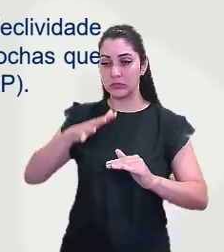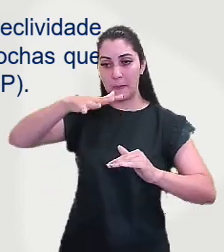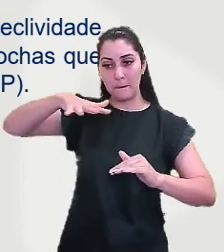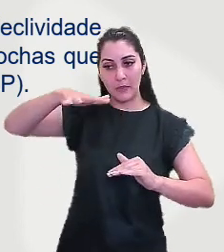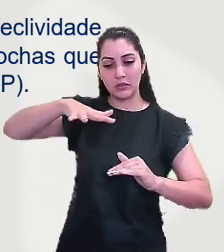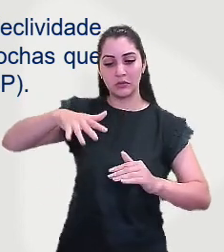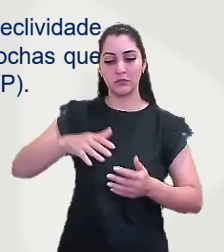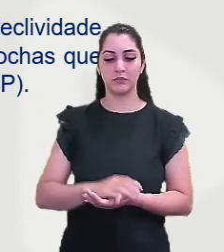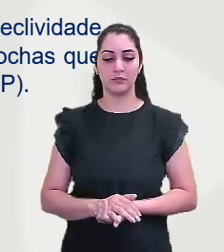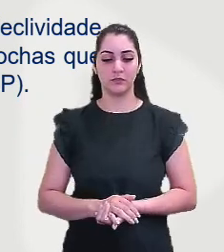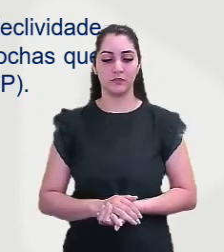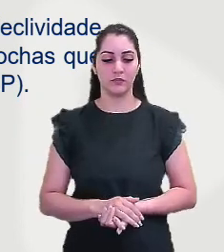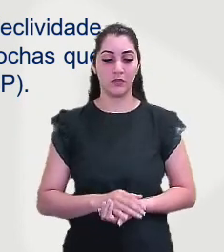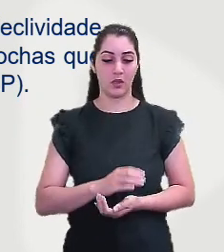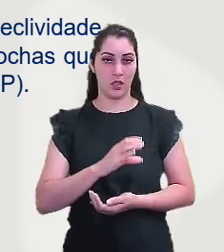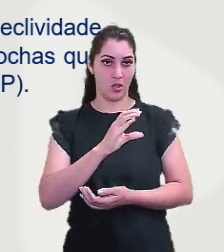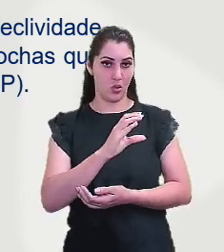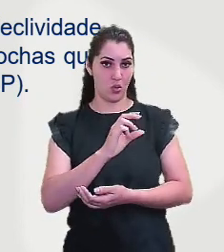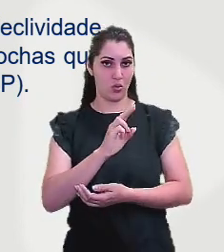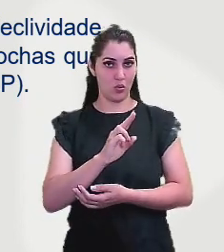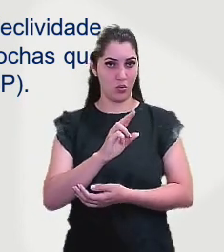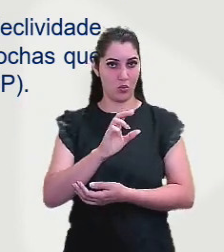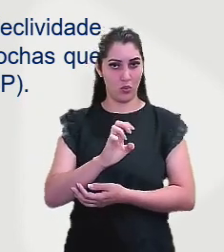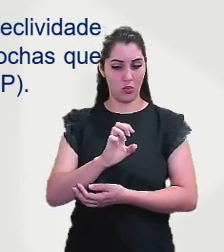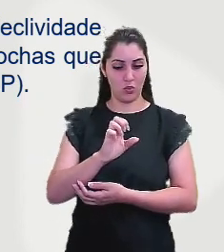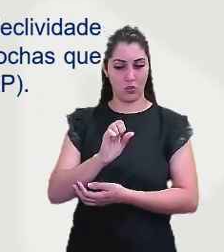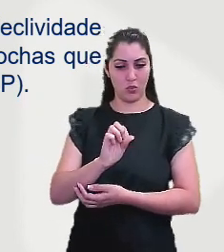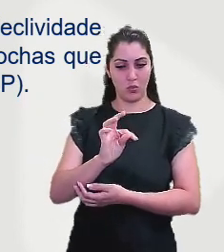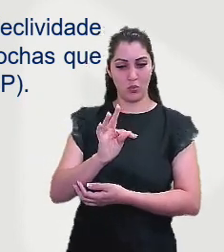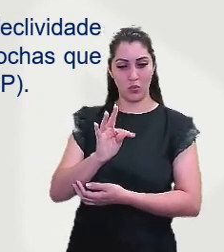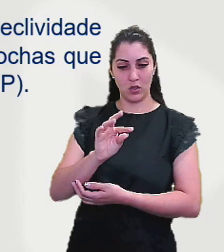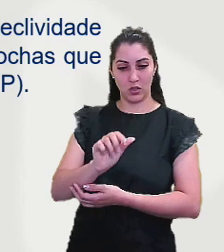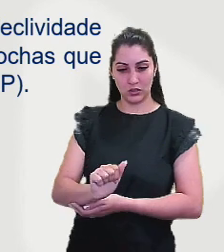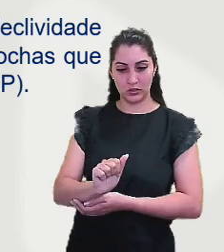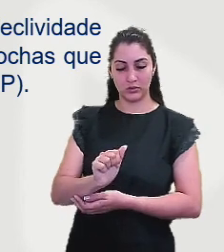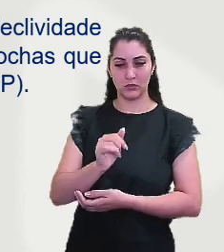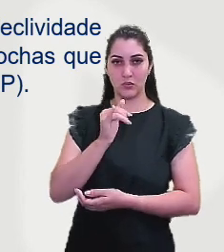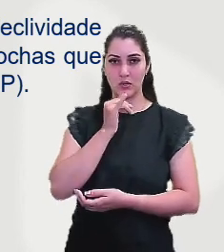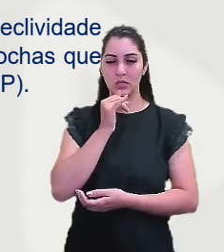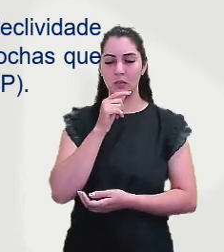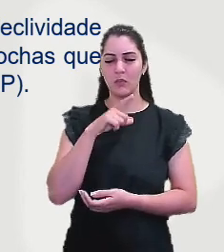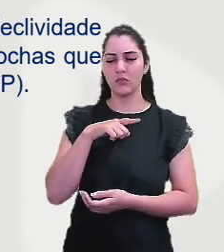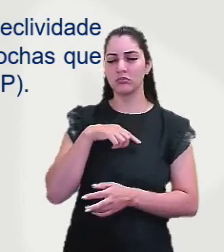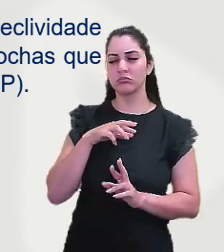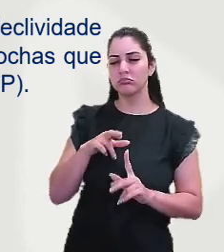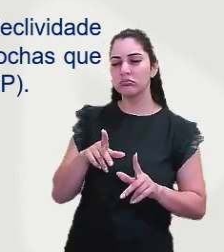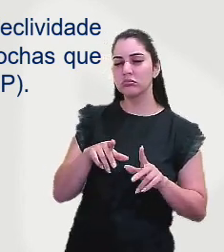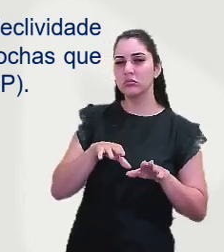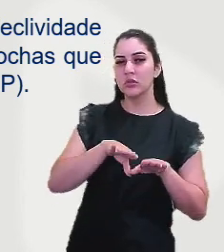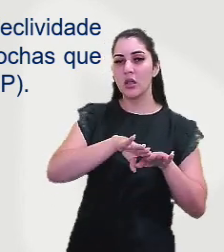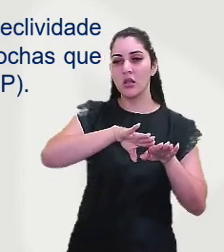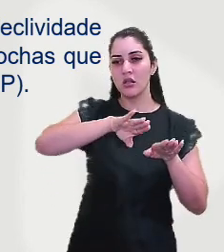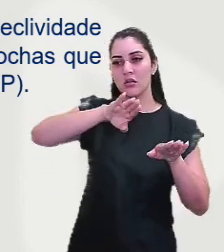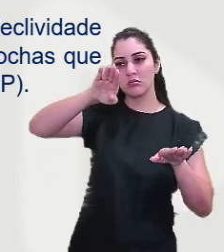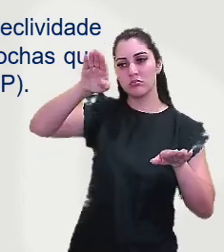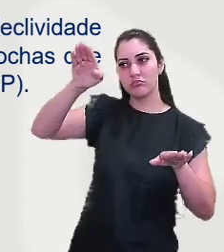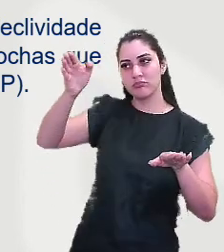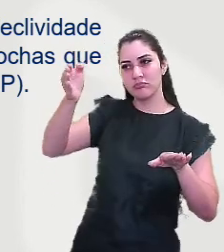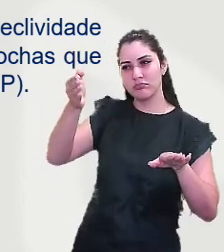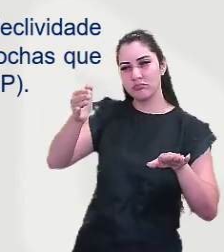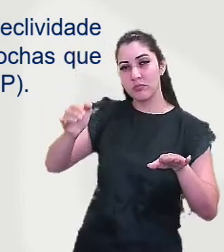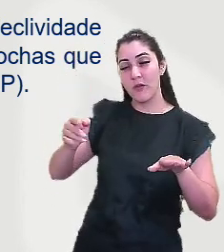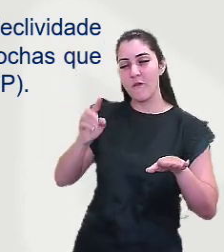E a cuesta, que é uma forma de relevo com declividade suave de um lado e declividade abrupta de outro. A gente pode